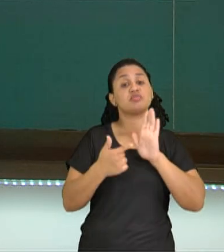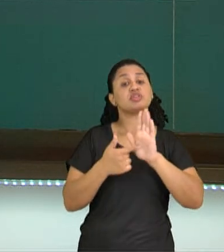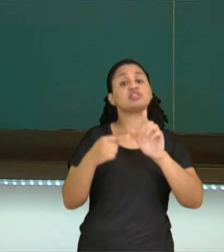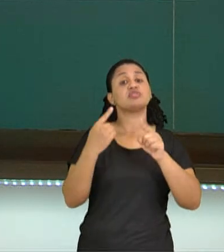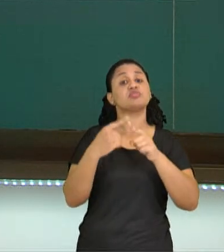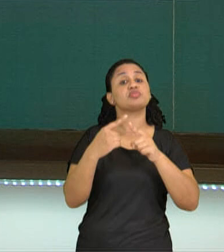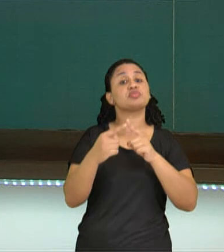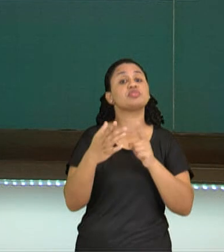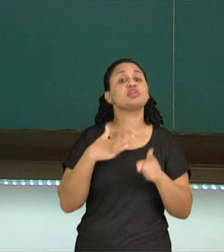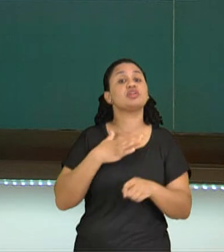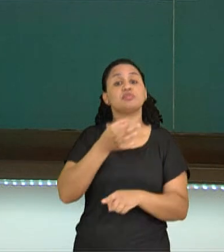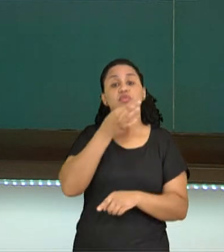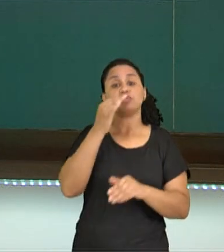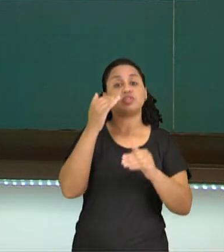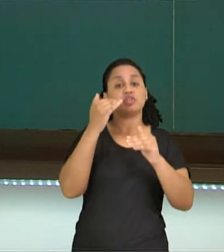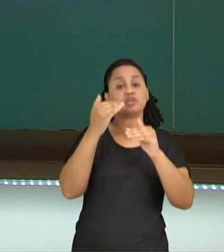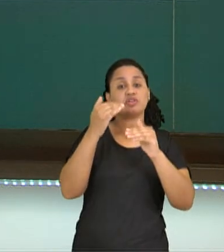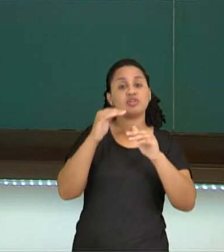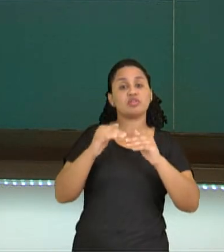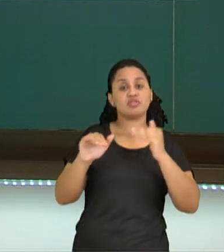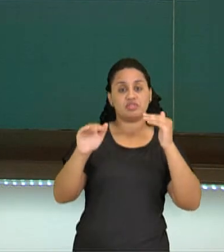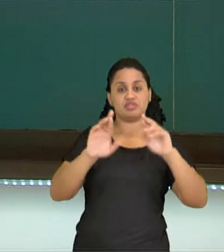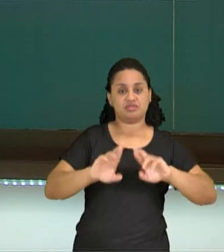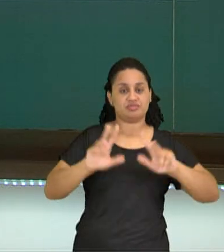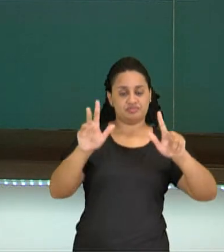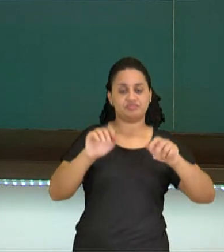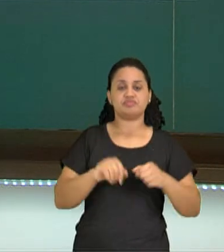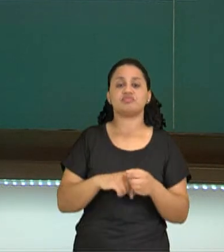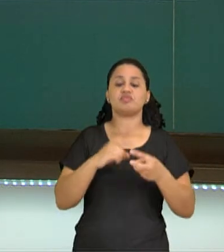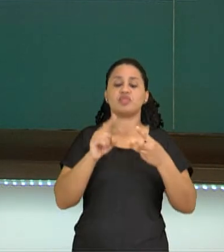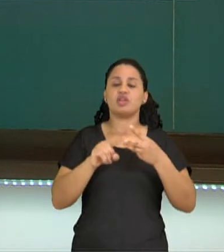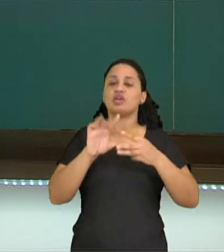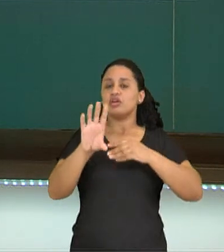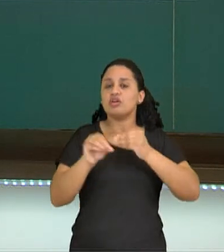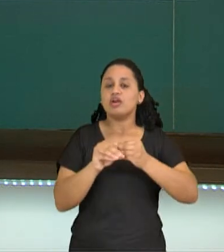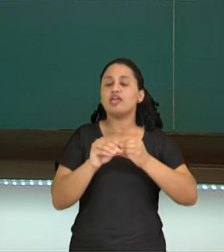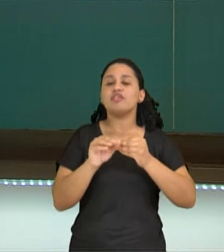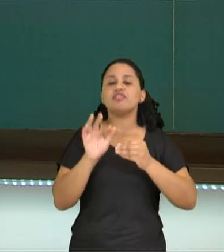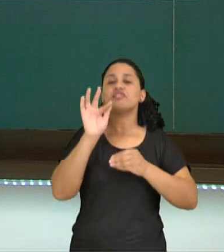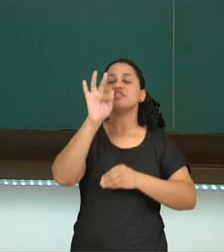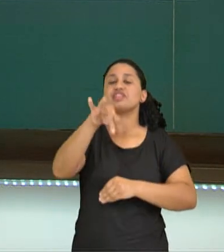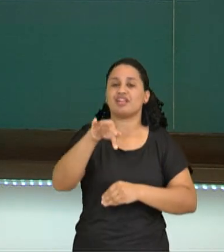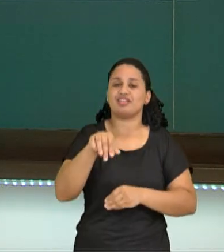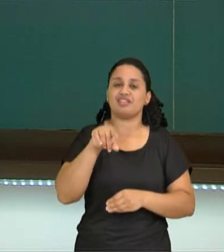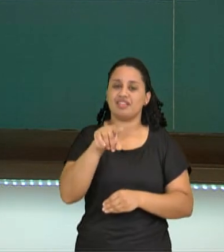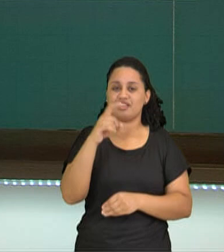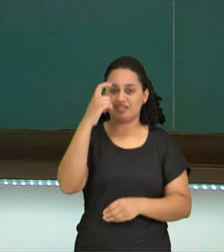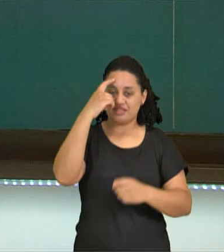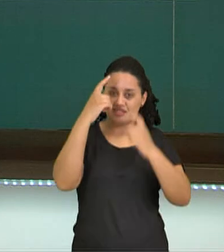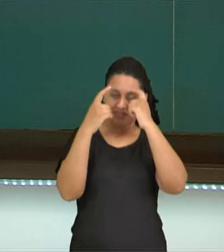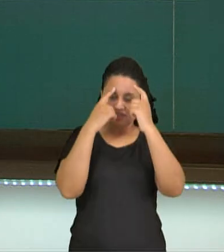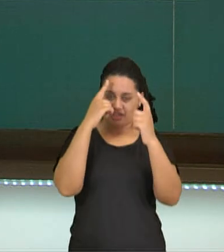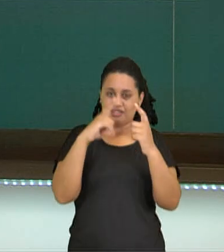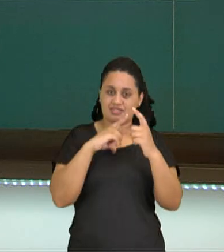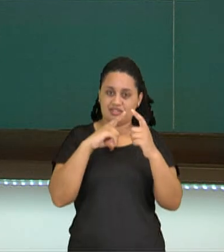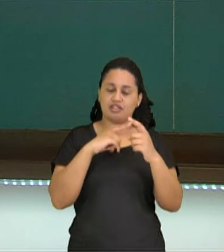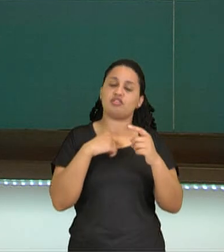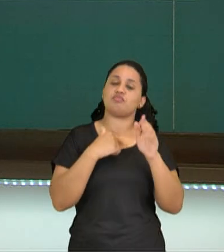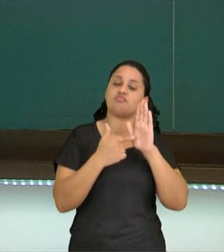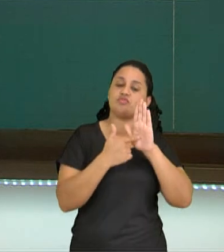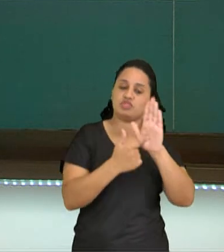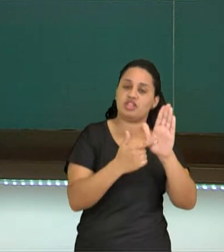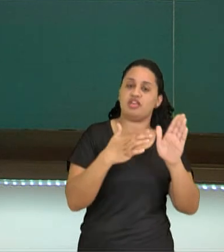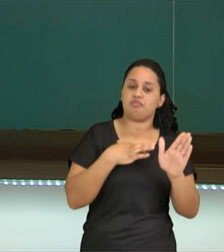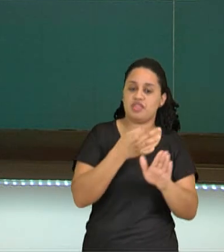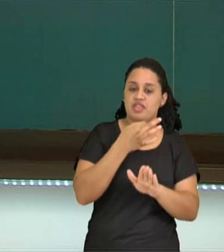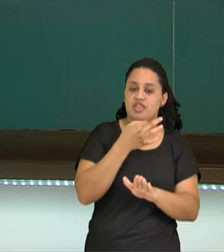Ok? E a conclusão, que é o fechamento das ideias discutidas ao longo do texto. Então, quer dizer, eu apresentei a minha ideia, a